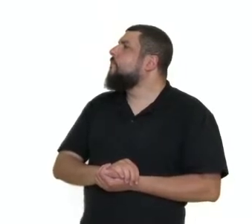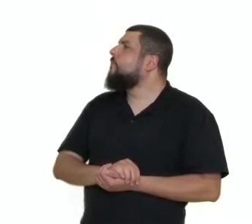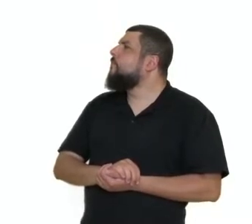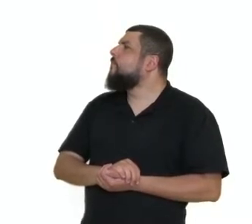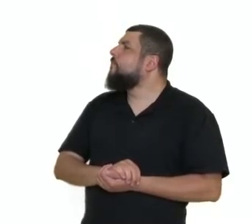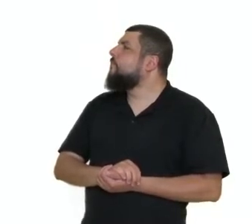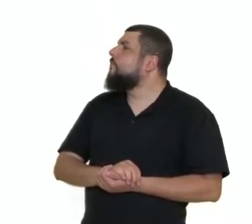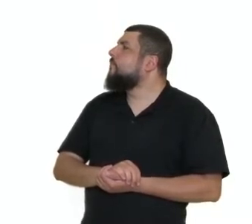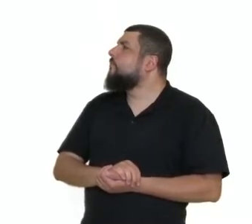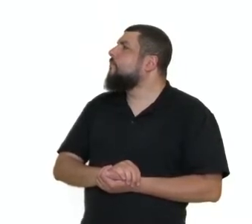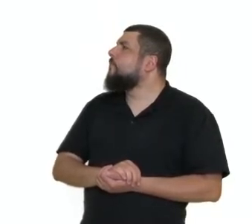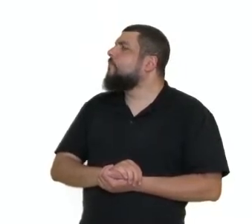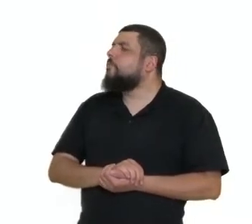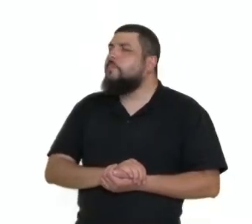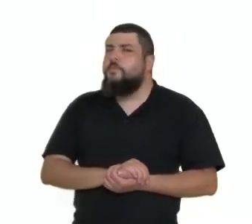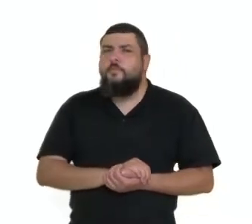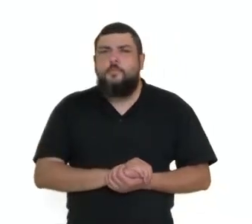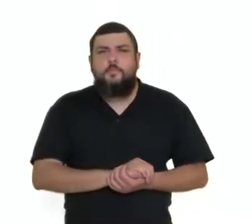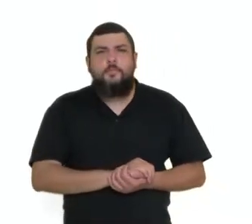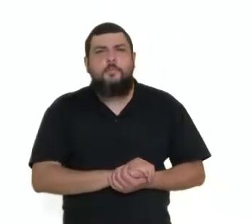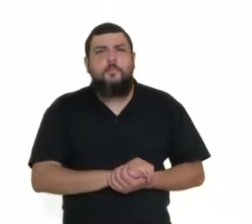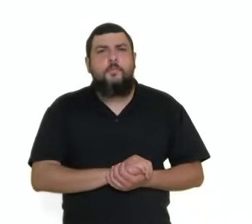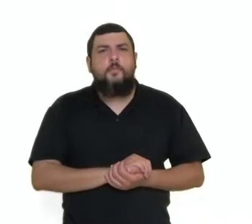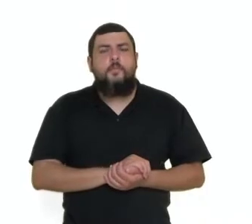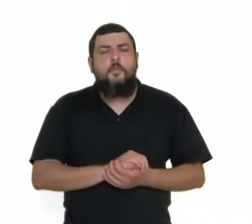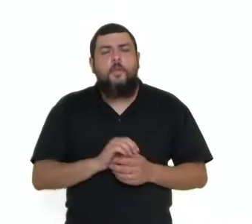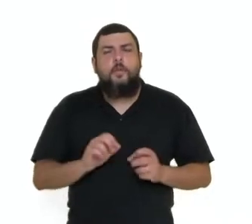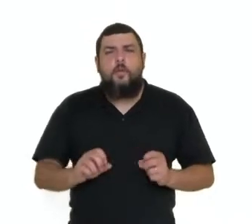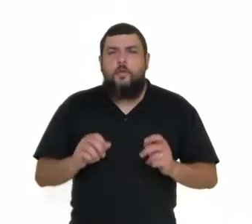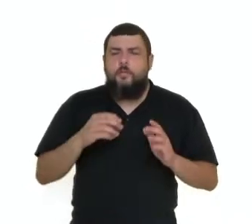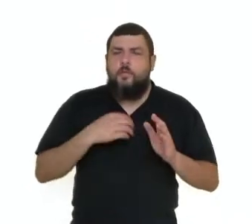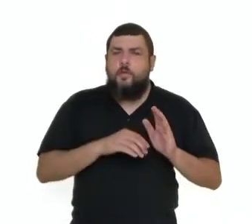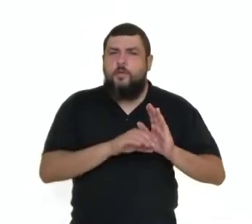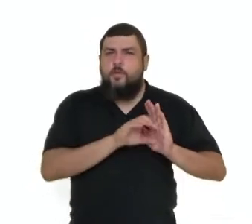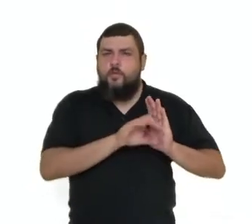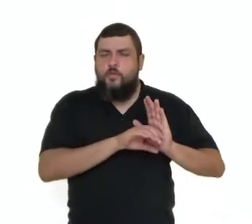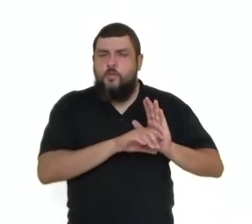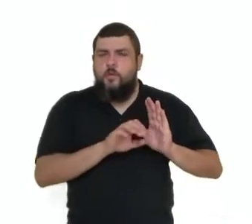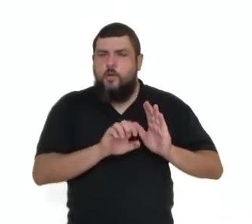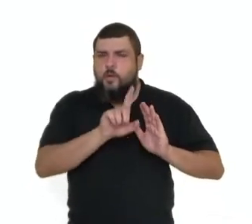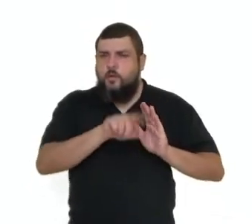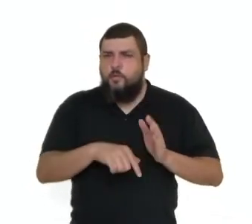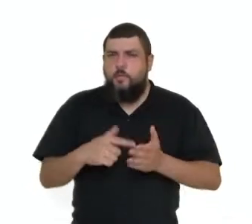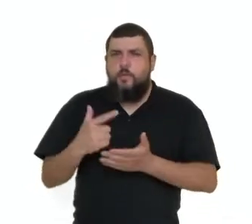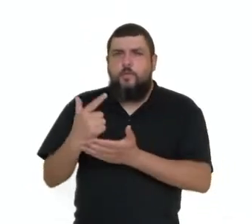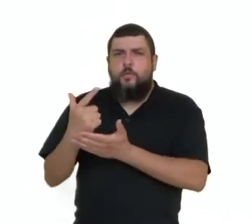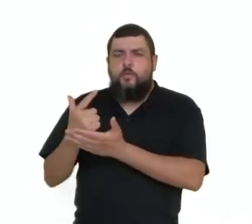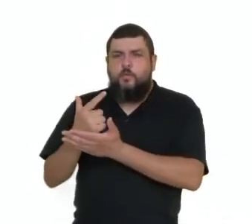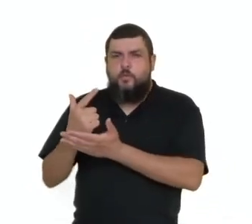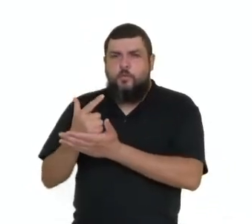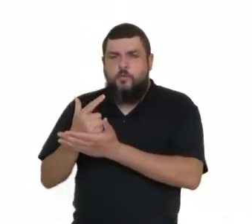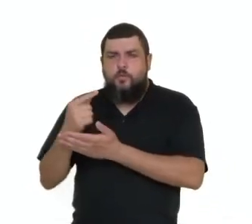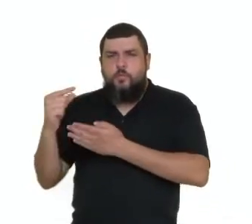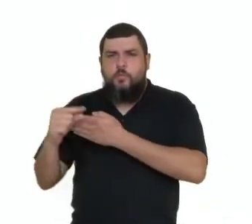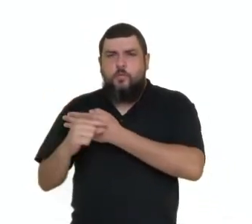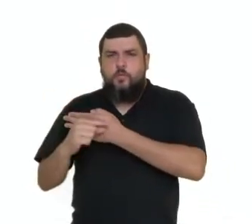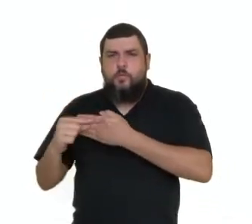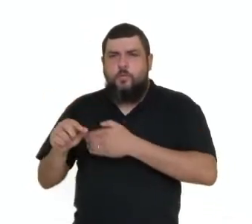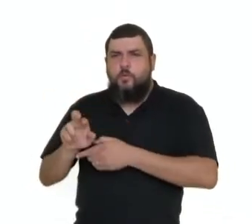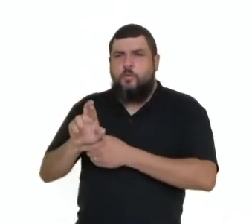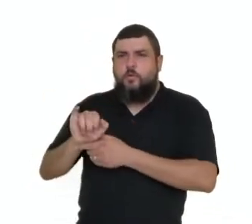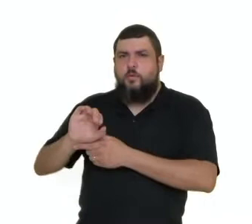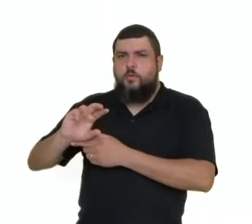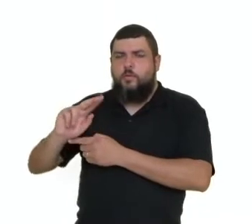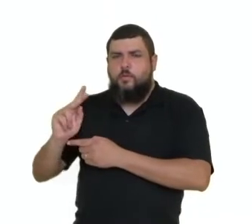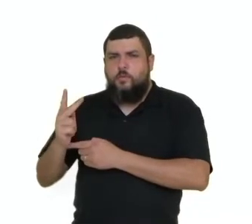se transforma, certo? Inclusive, esse conceito foi tirado do livro Física Conceitual, do Reich, que é da página